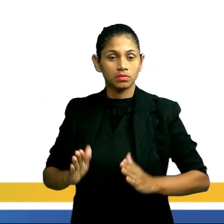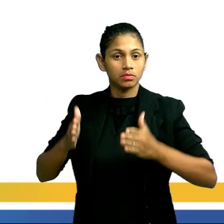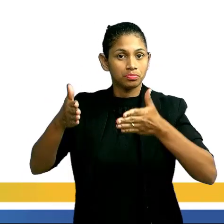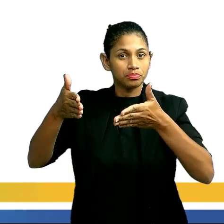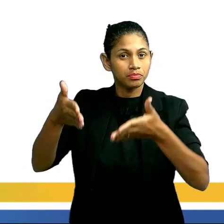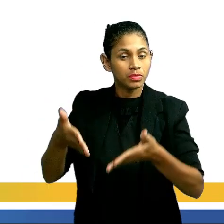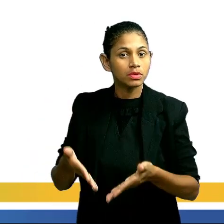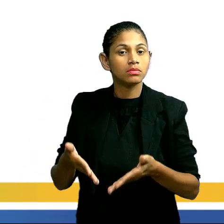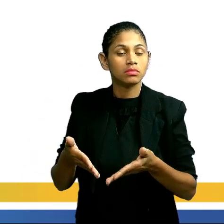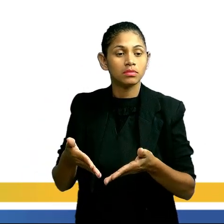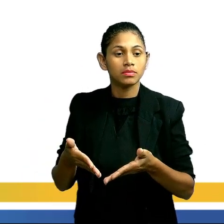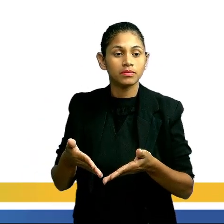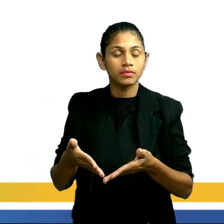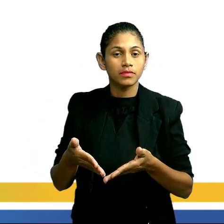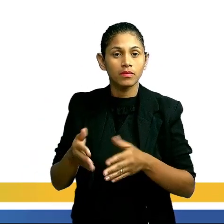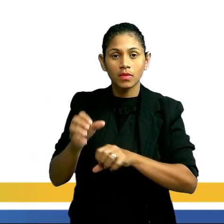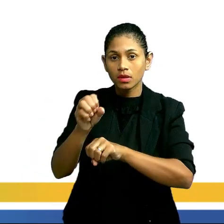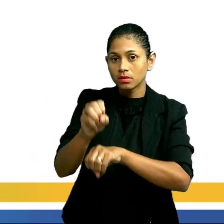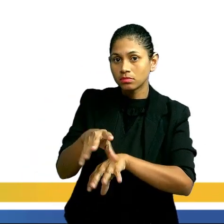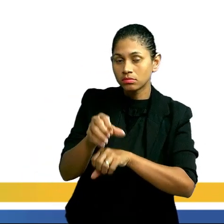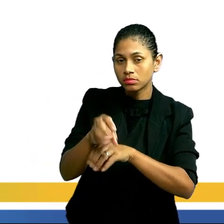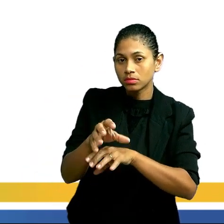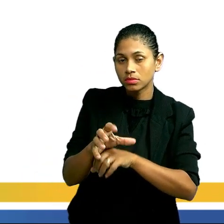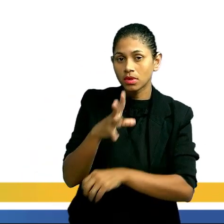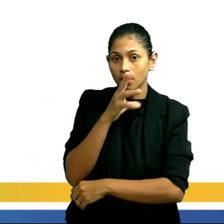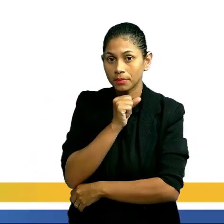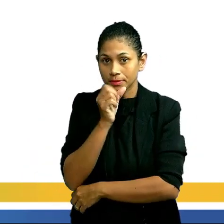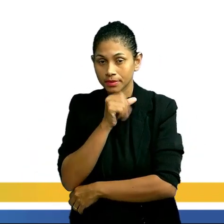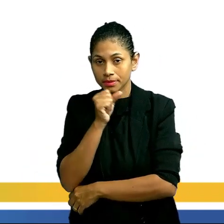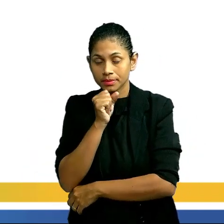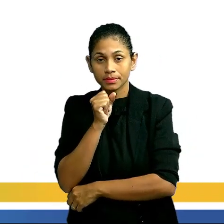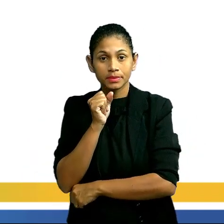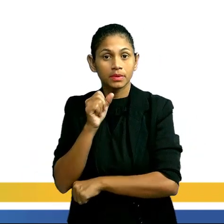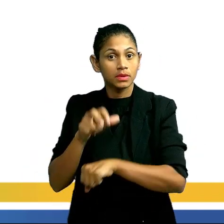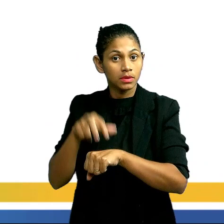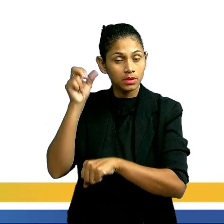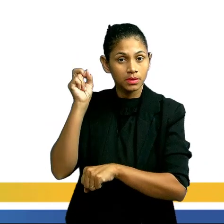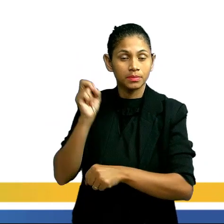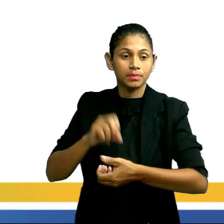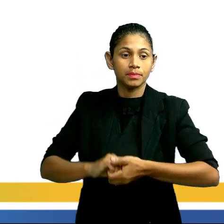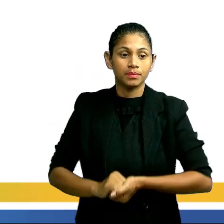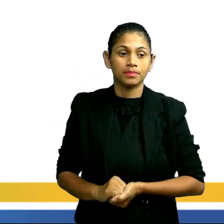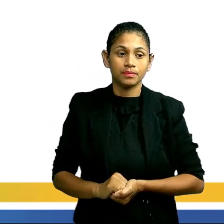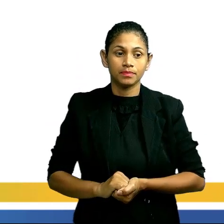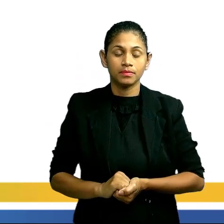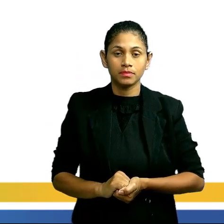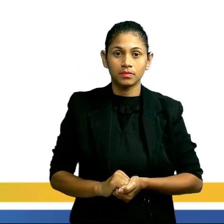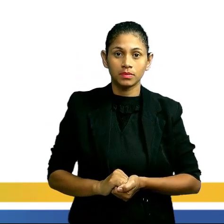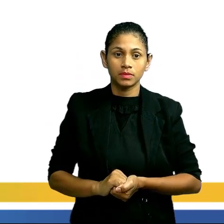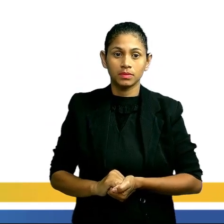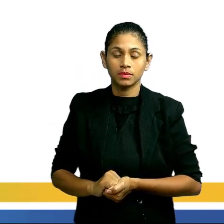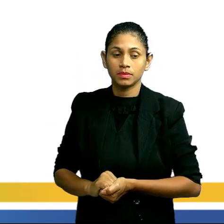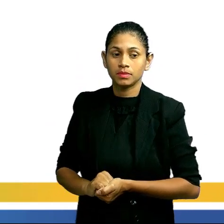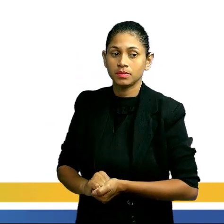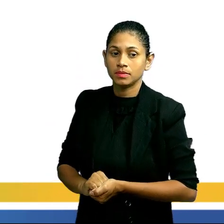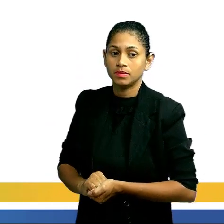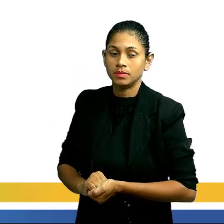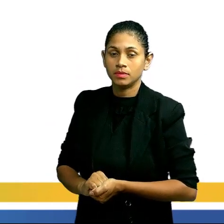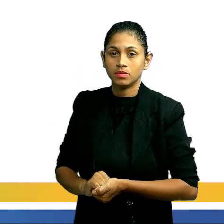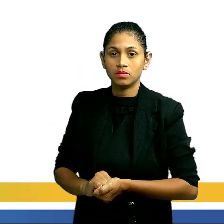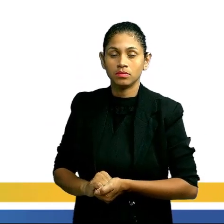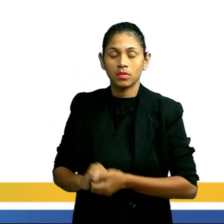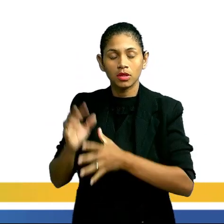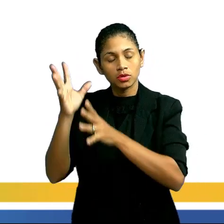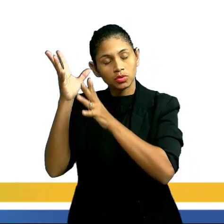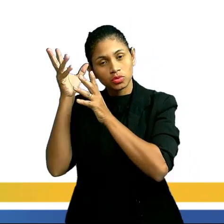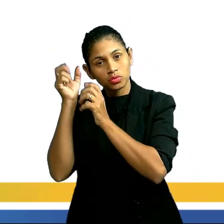curso é oferecido ao sábado pela manhã. Pernoitam nessa cidade para participar das atividades no domingo e retornam às